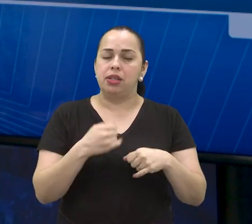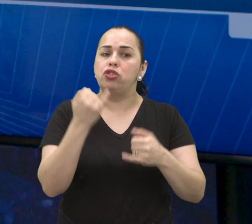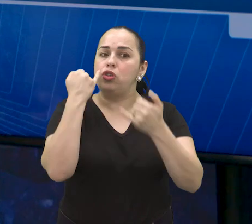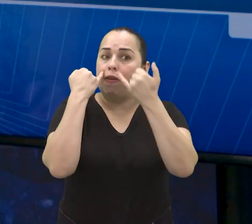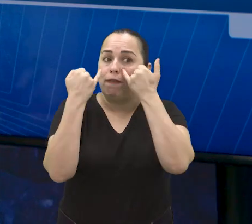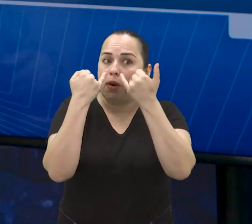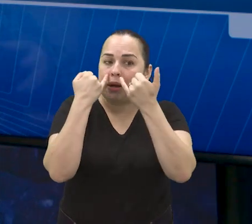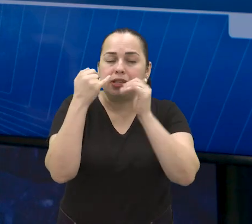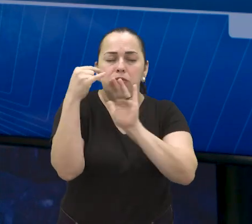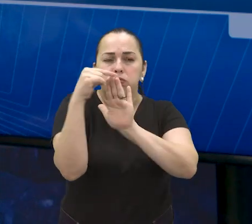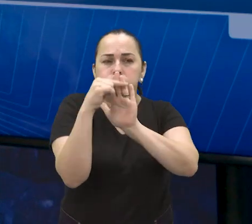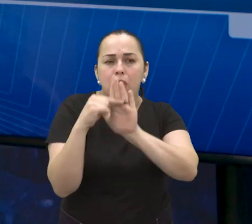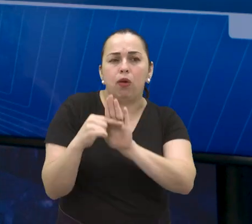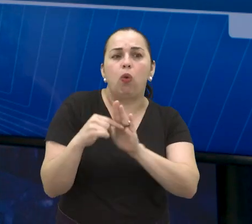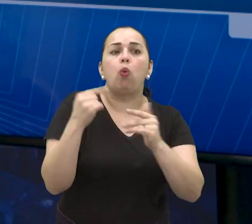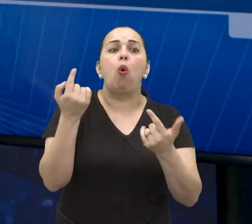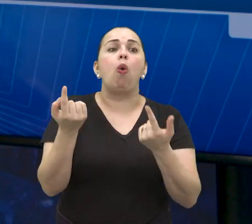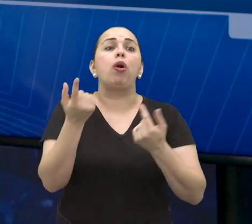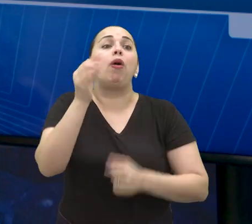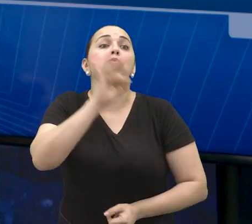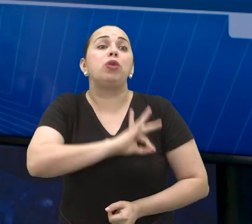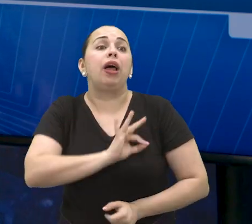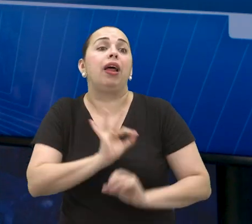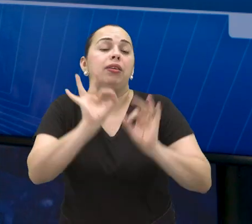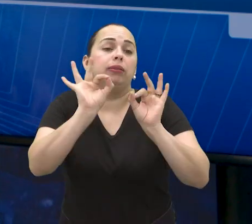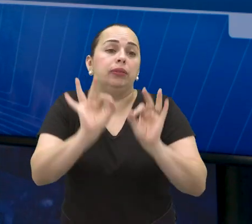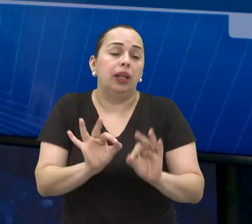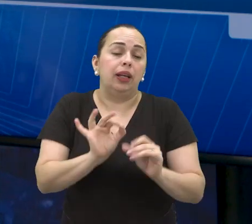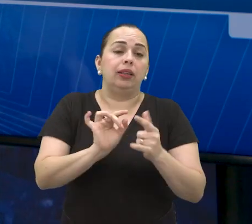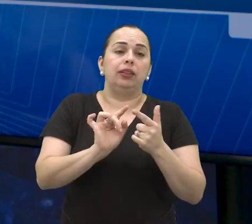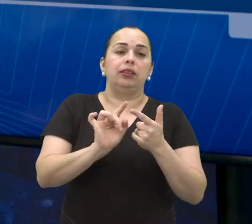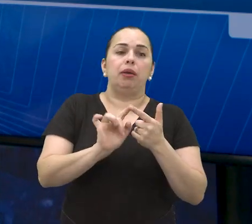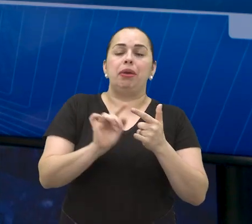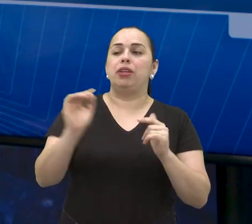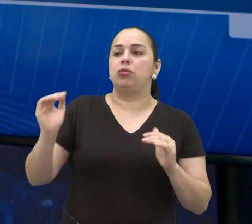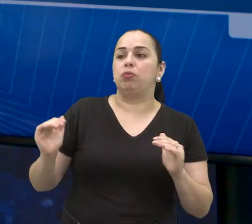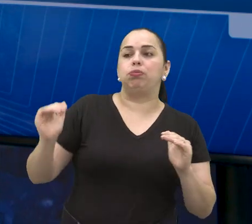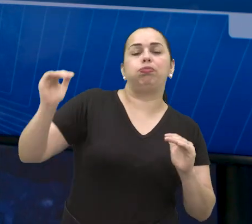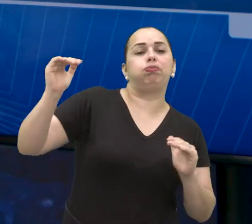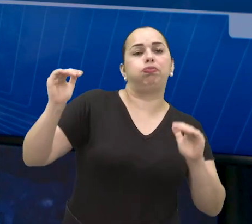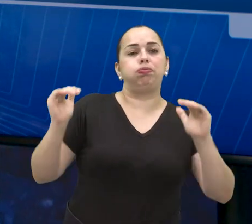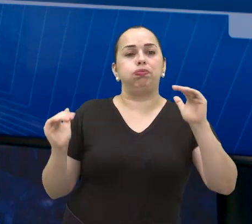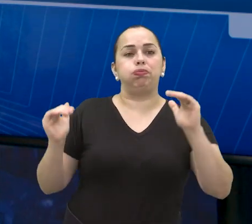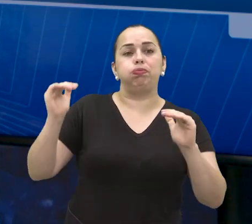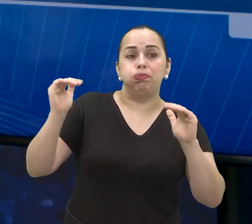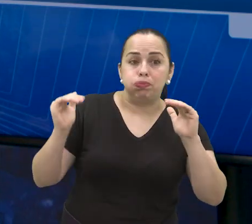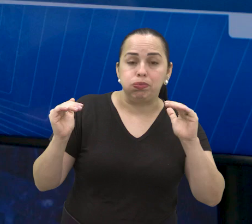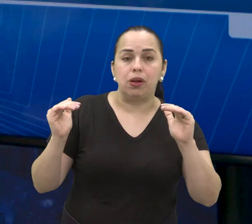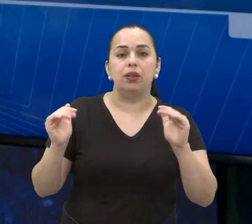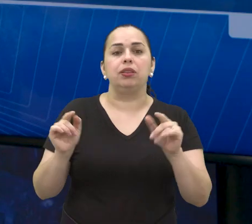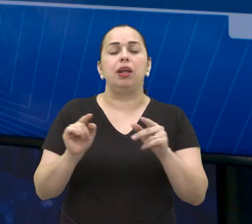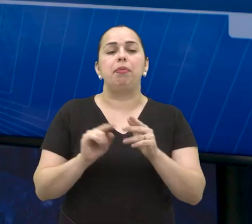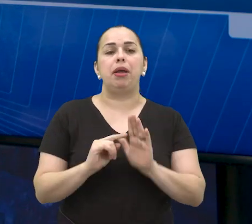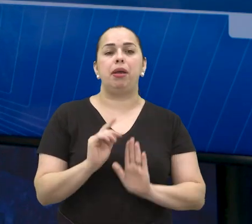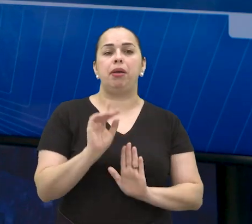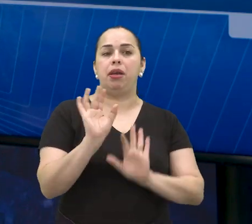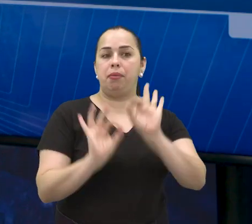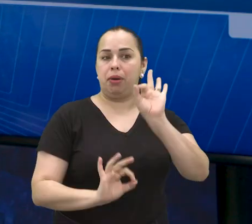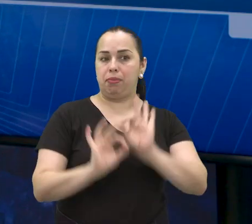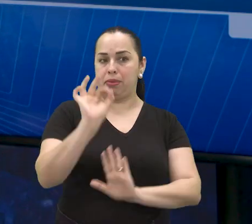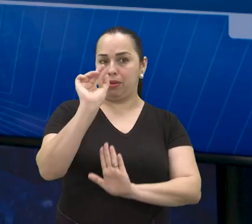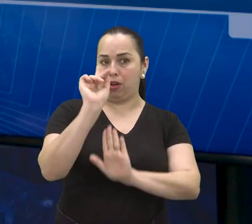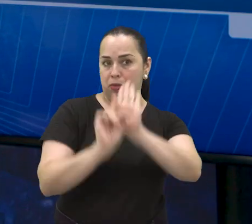de informação de pesquisas salariais de mercado, de equivalência no mercado, de levar projetos